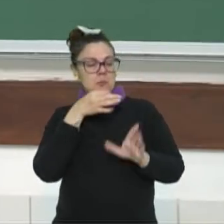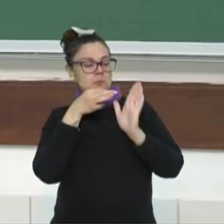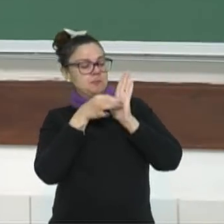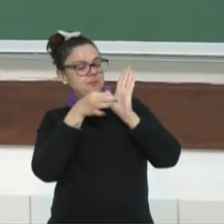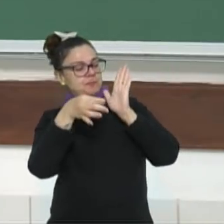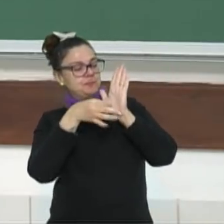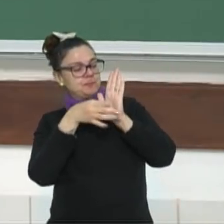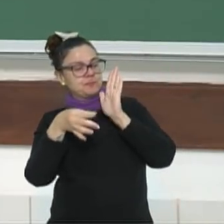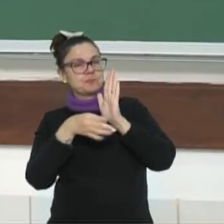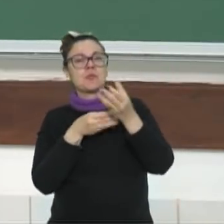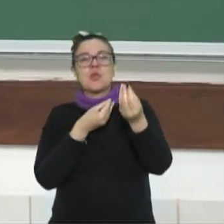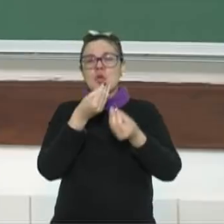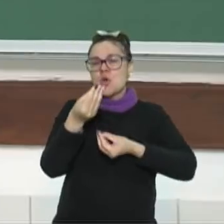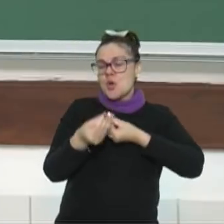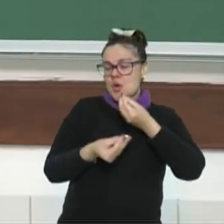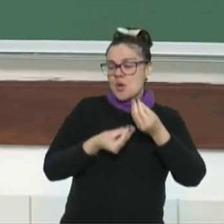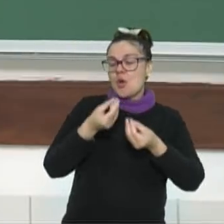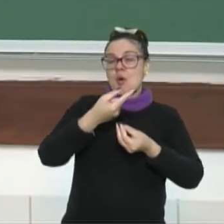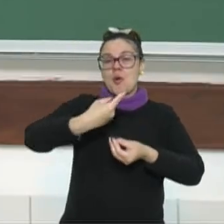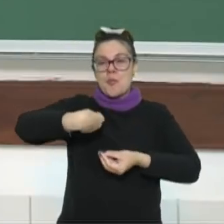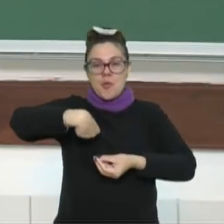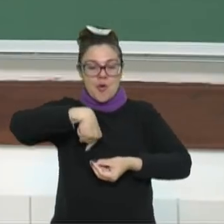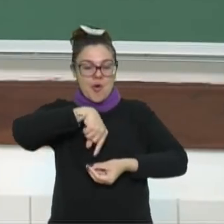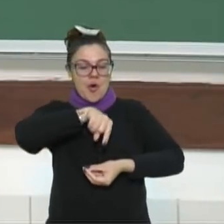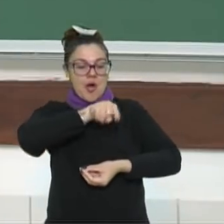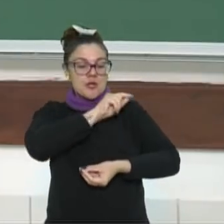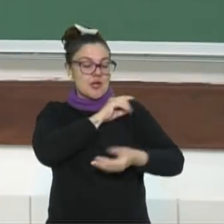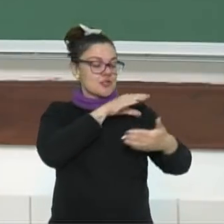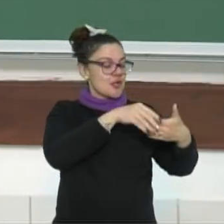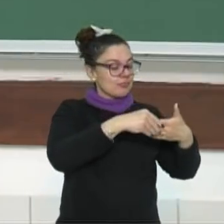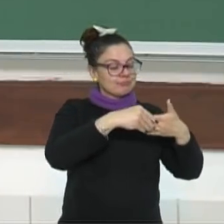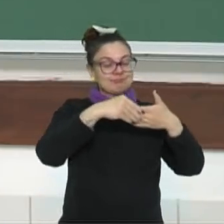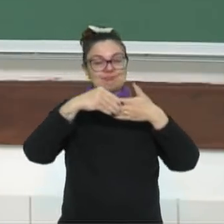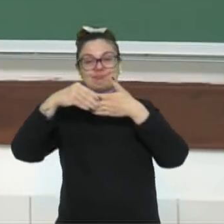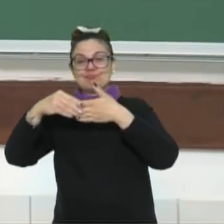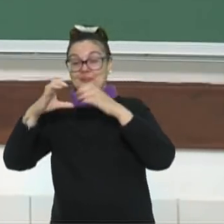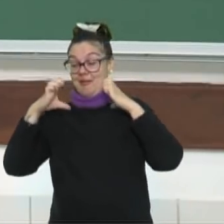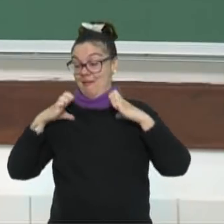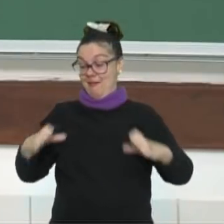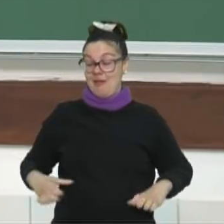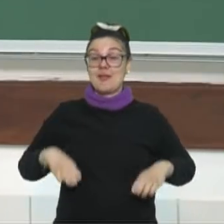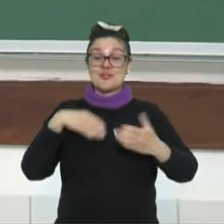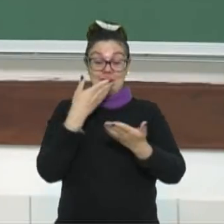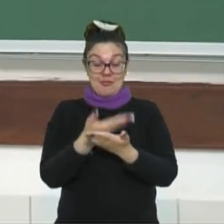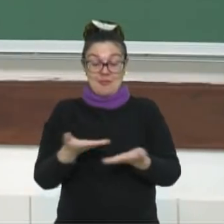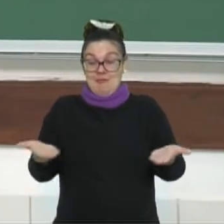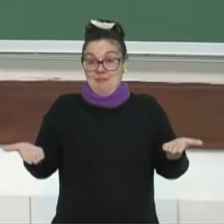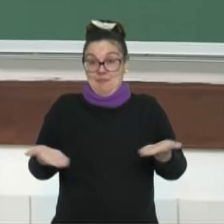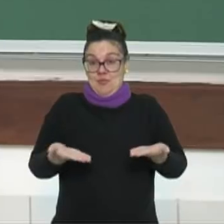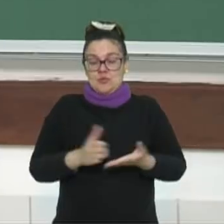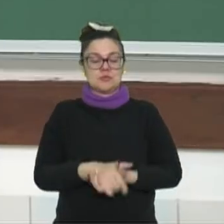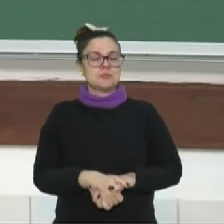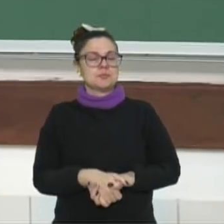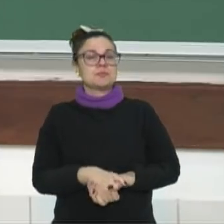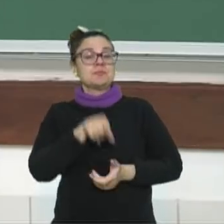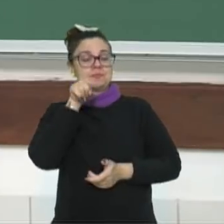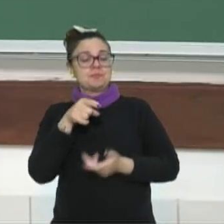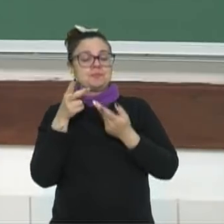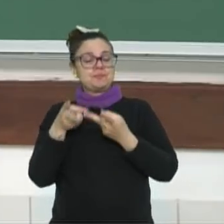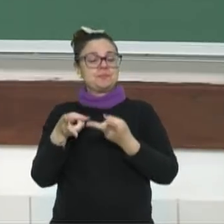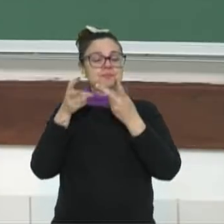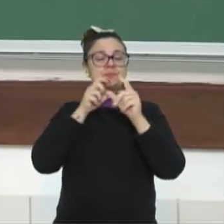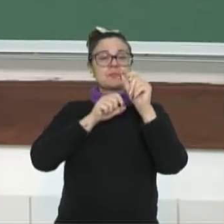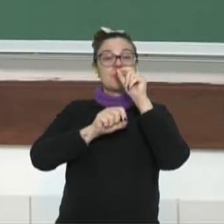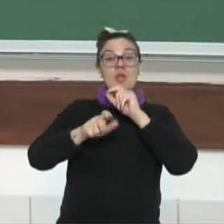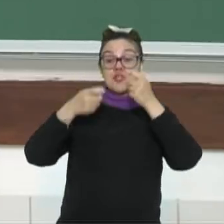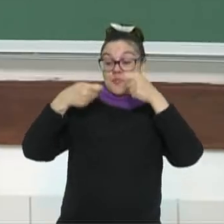a forma de que nós conduzimos a ética até os dias atuais. Ao ver dele, nós precisamos